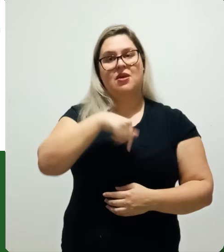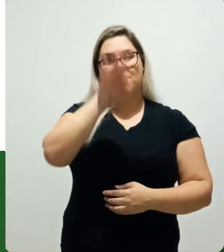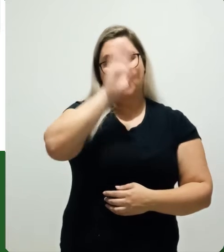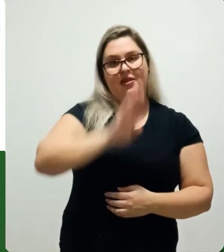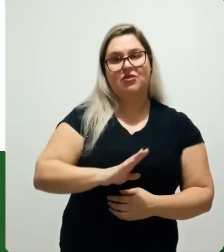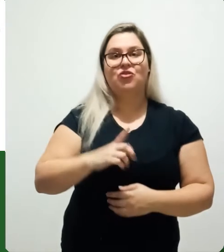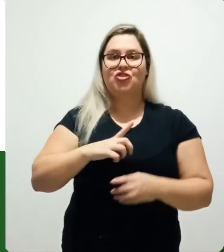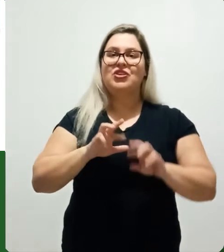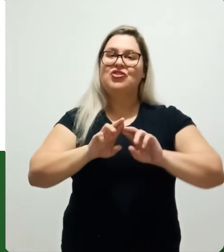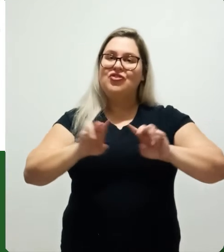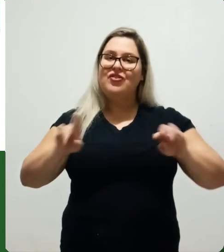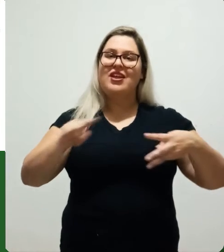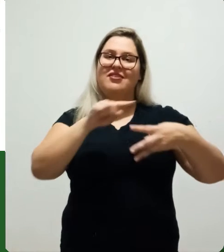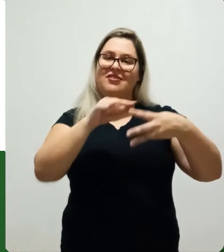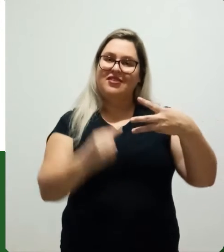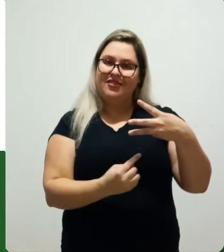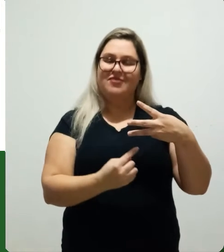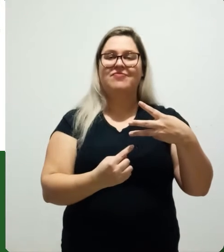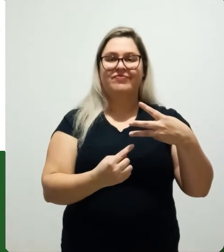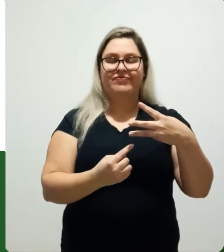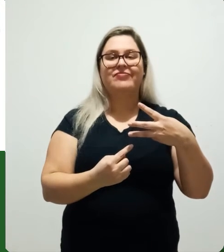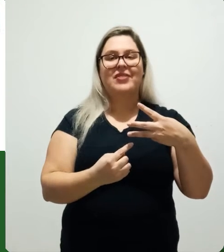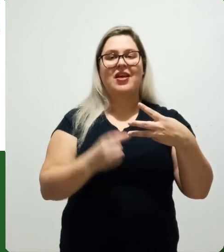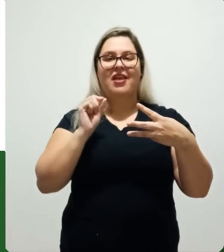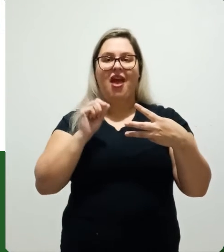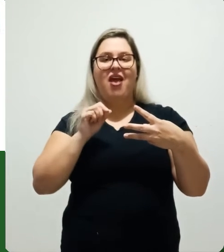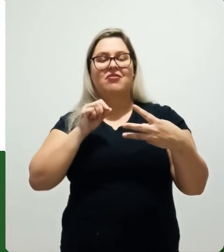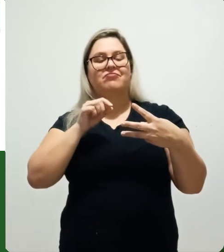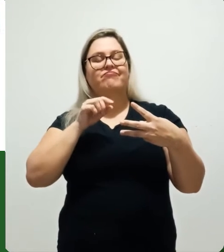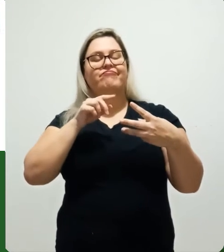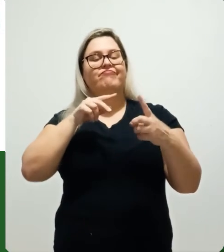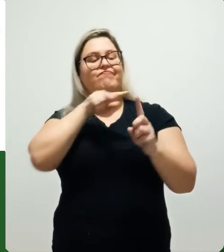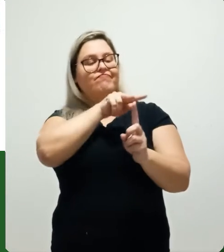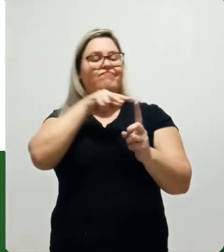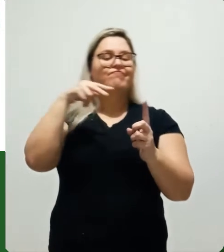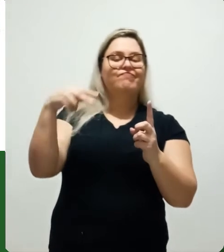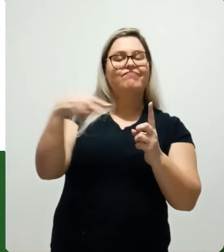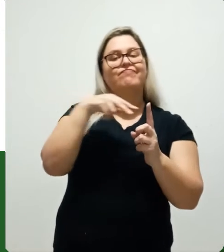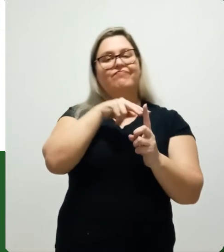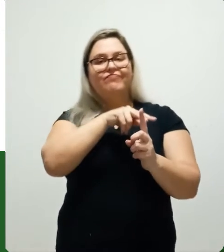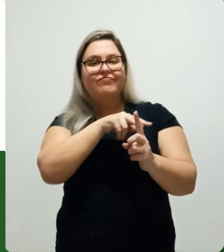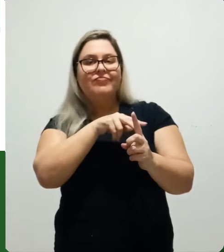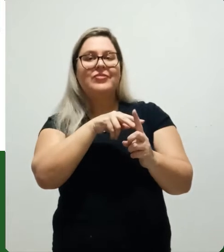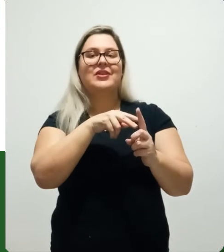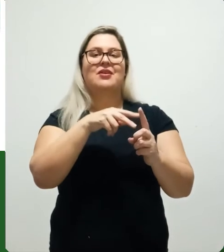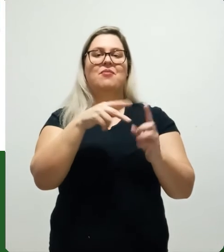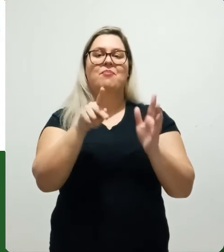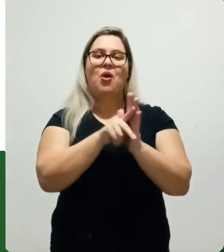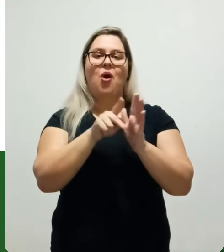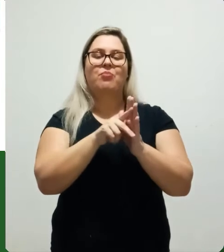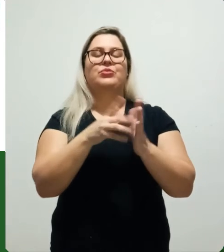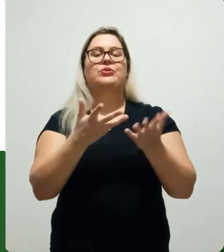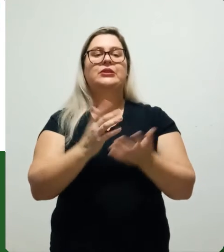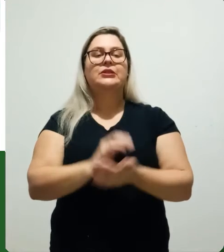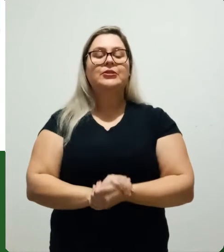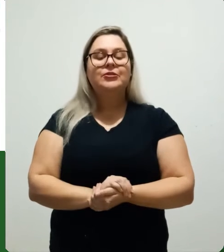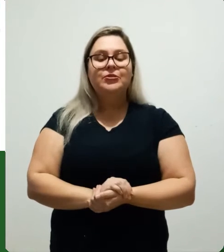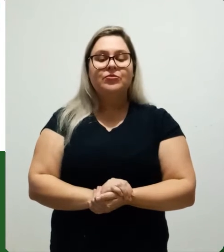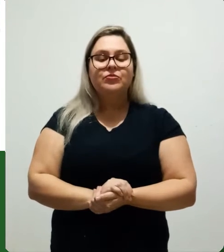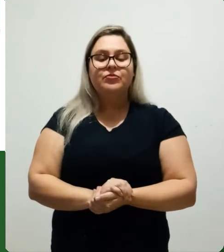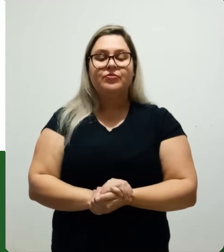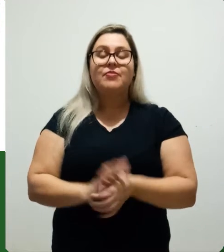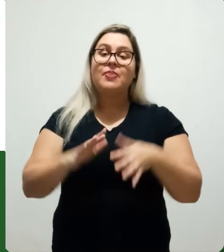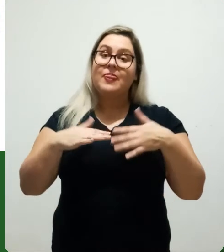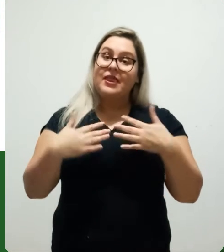Então, também tinha essa diferenciação de quem olhava os escravos a partir de fora. Então, não estou falando da sua identidade, mas do olhar a partir de